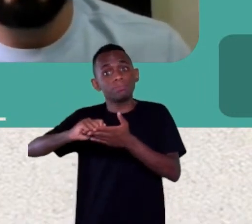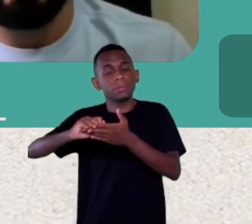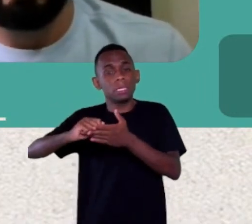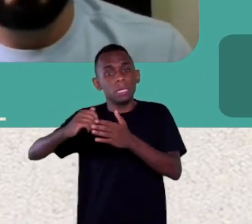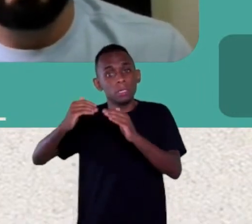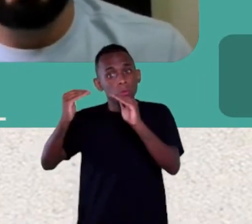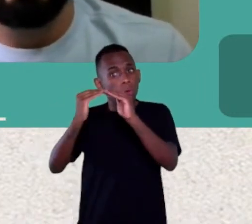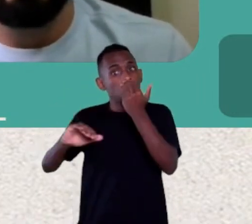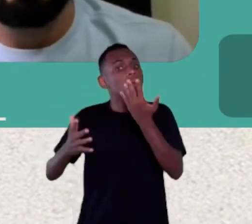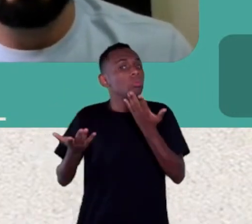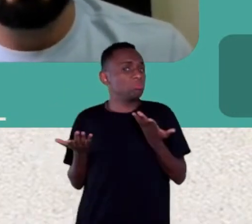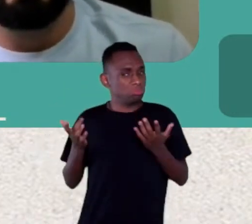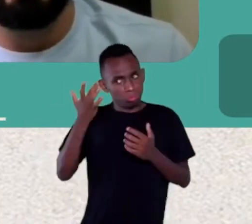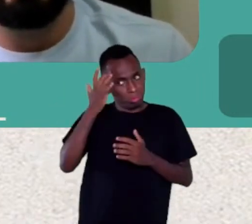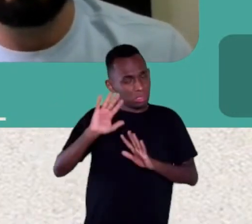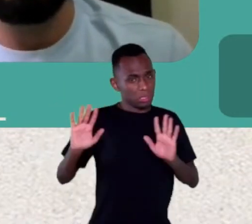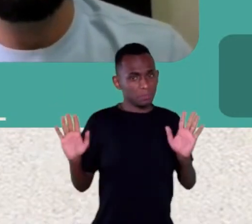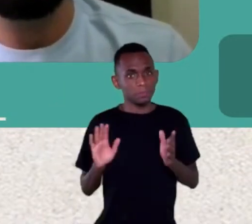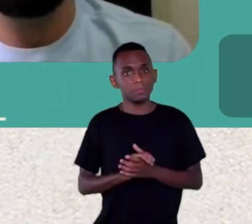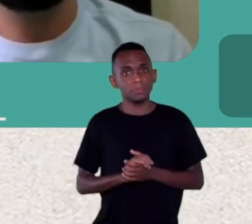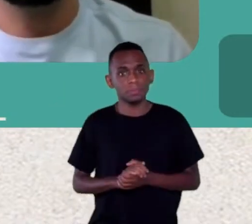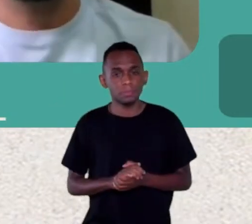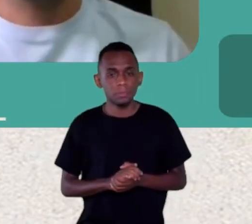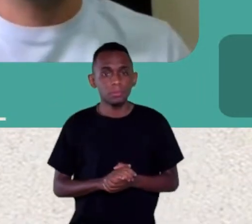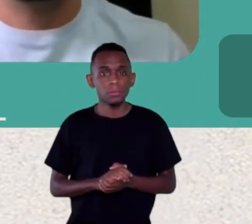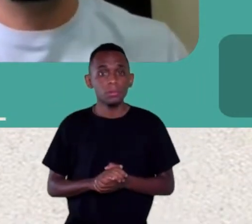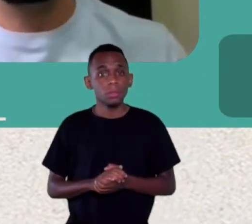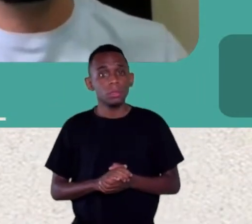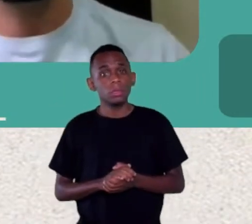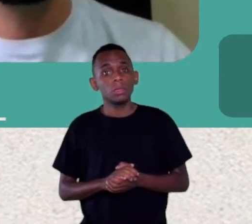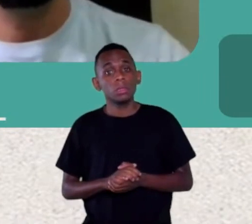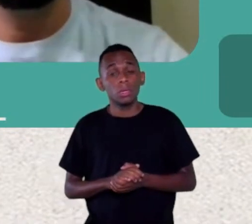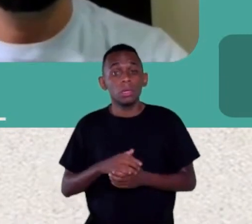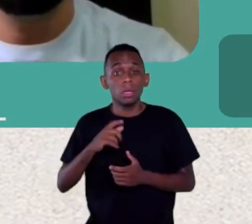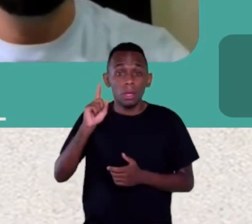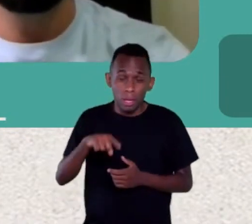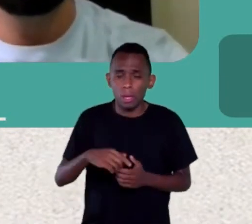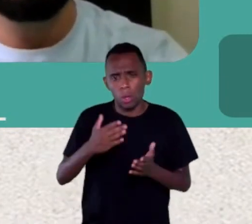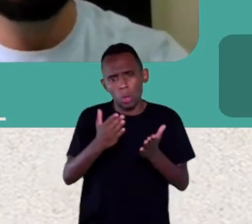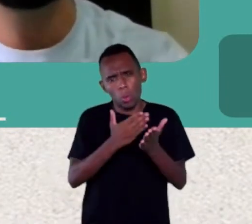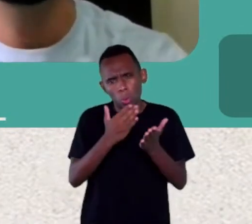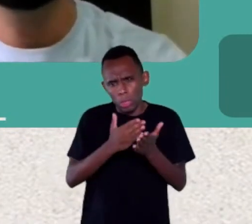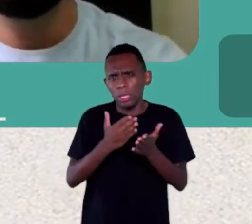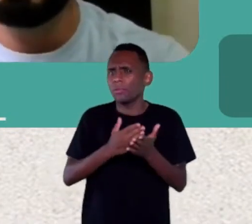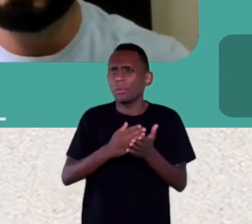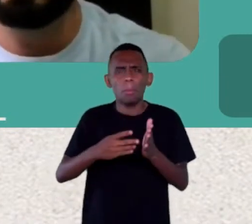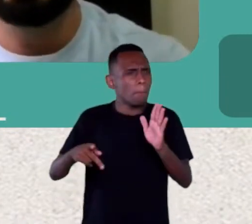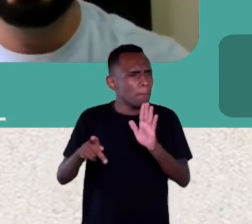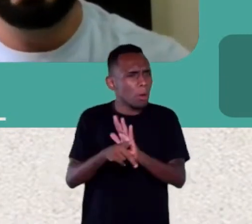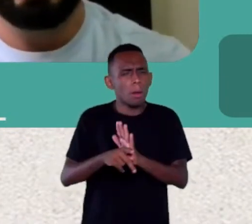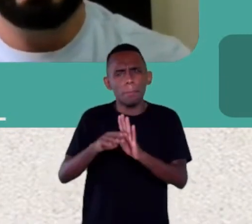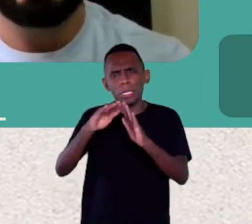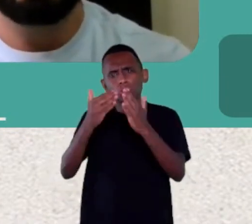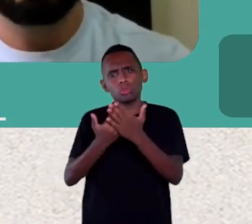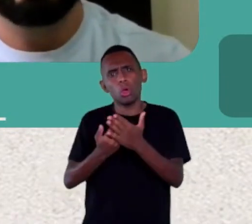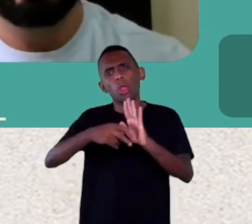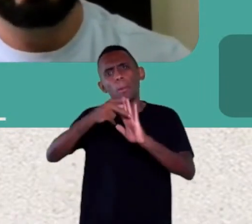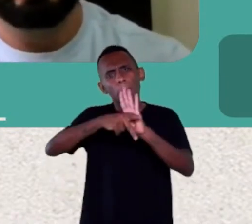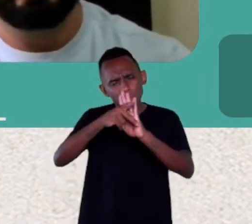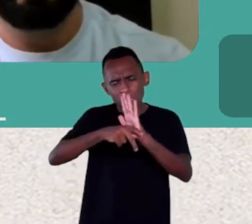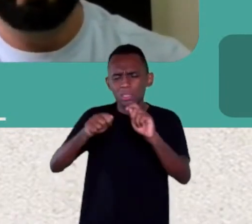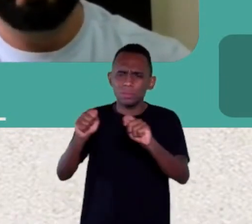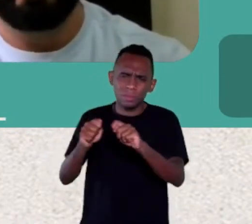simples. E mesmo porque eu acho assim, que é um livro que é passível de ser adotado por escolas, né, para fazer esse estudo